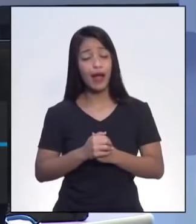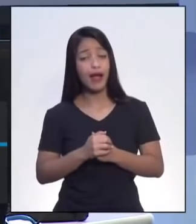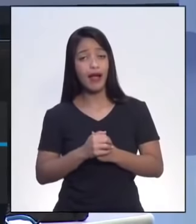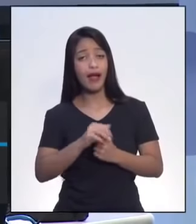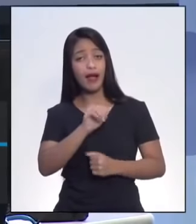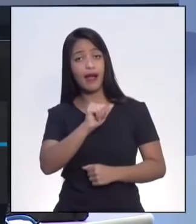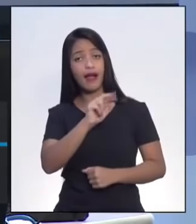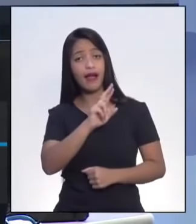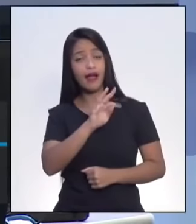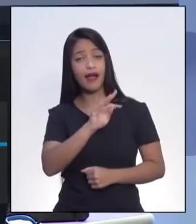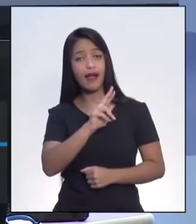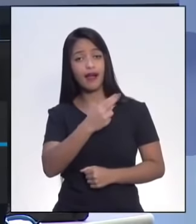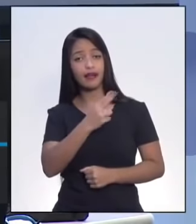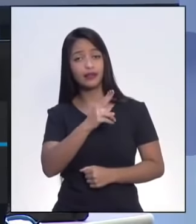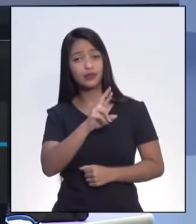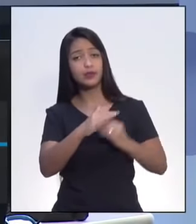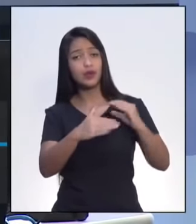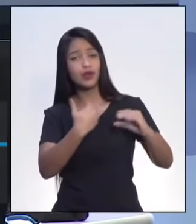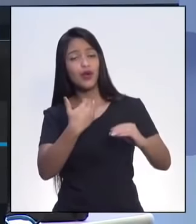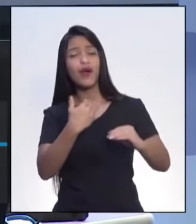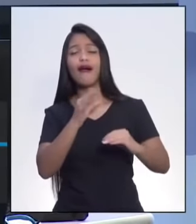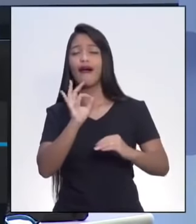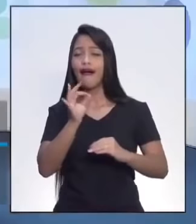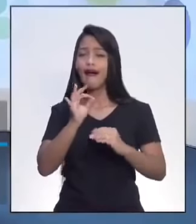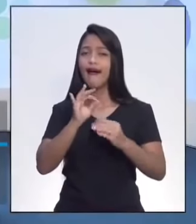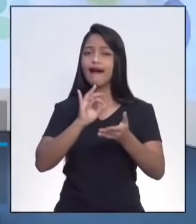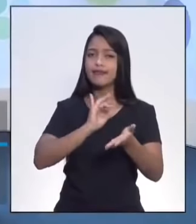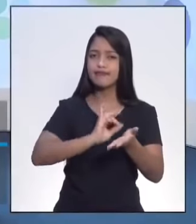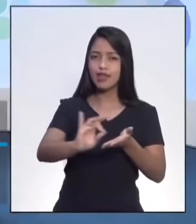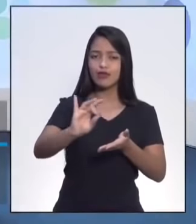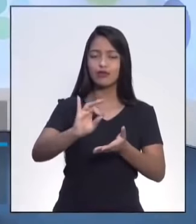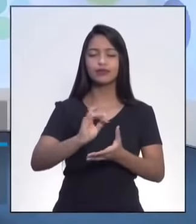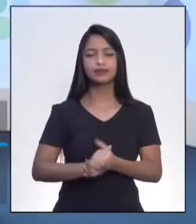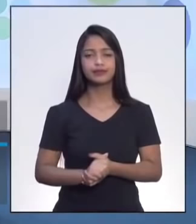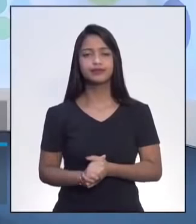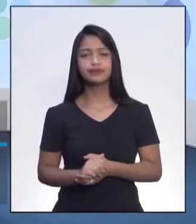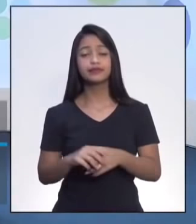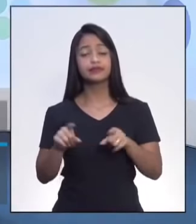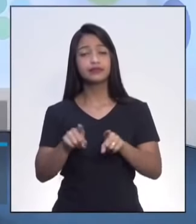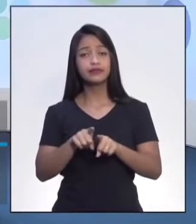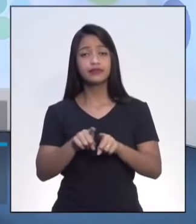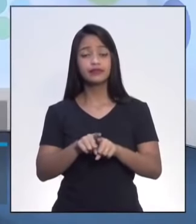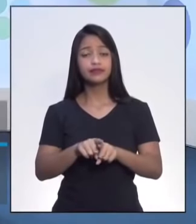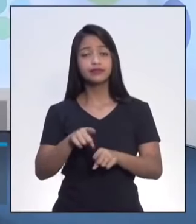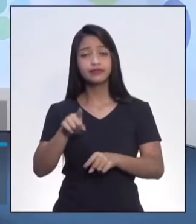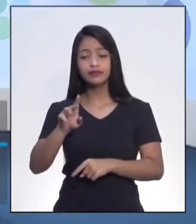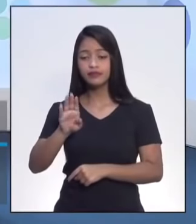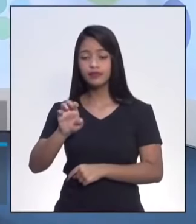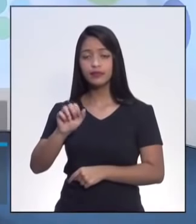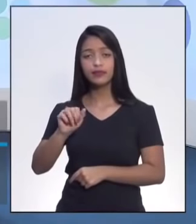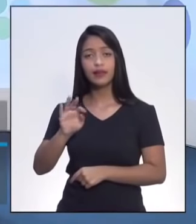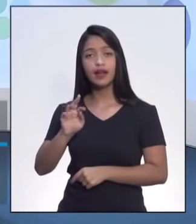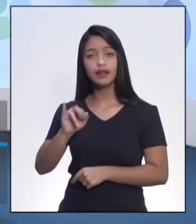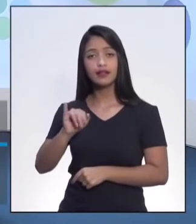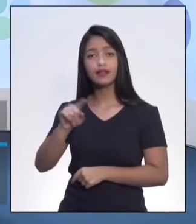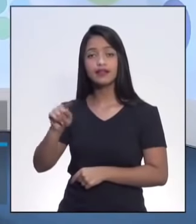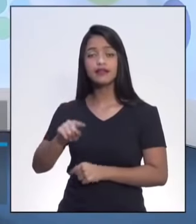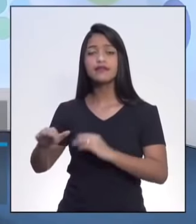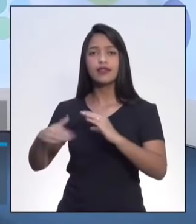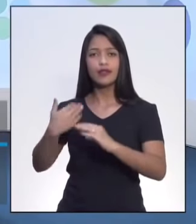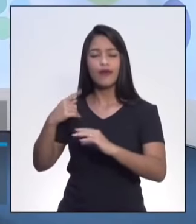arqui-inimigo. Arqui-inimigo. Tá subindo bem devagar as Rival, respostas. adversário, a Beatriz colocou. E a virada? Como é que